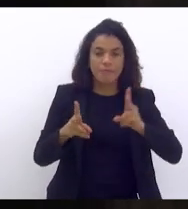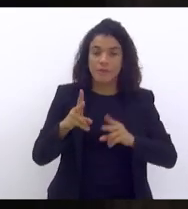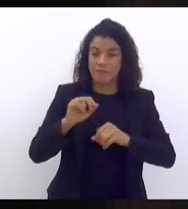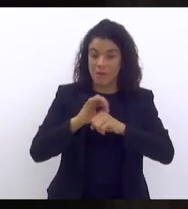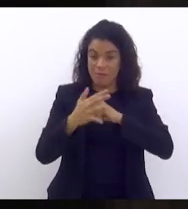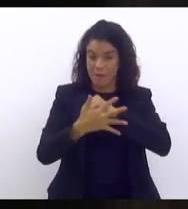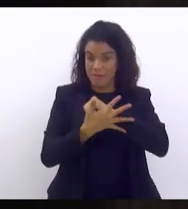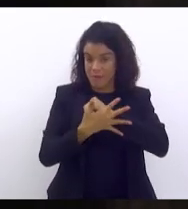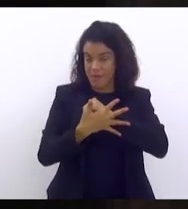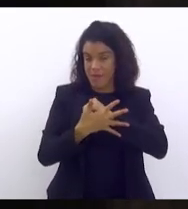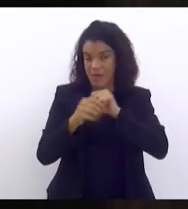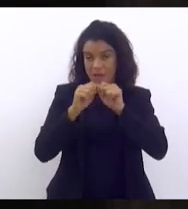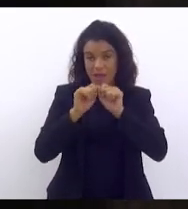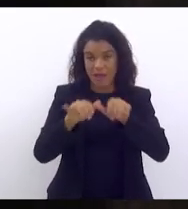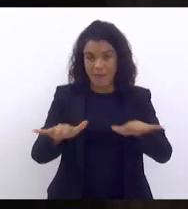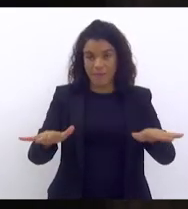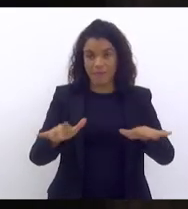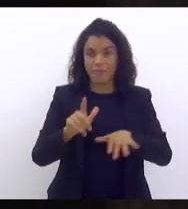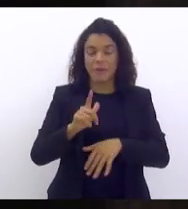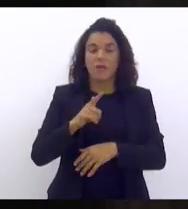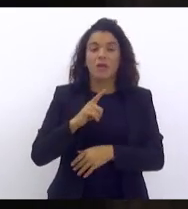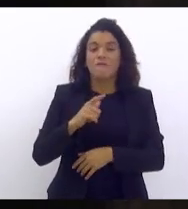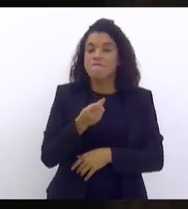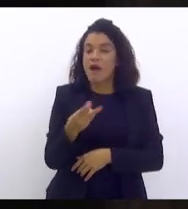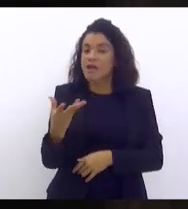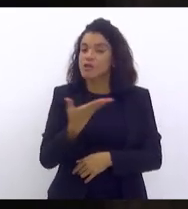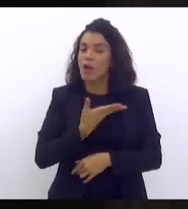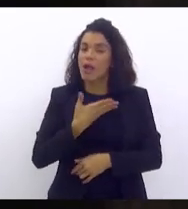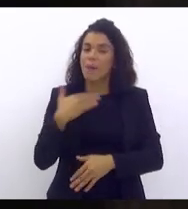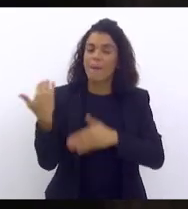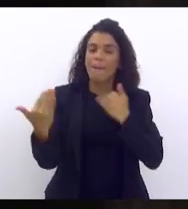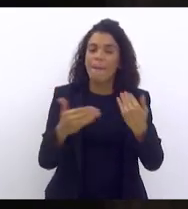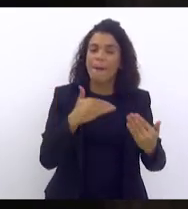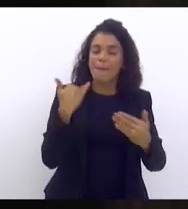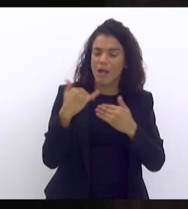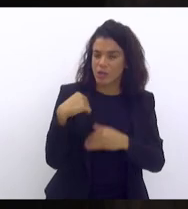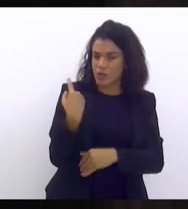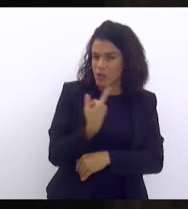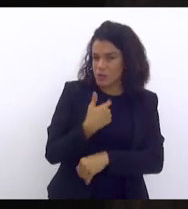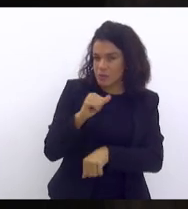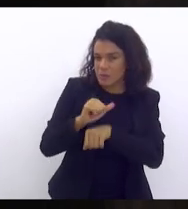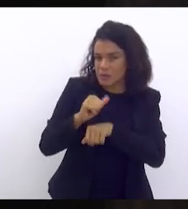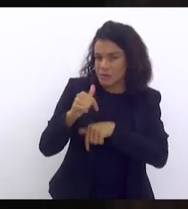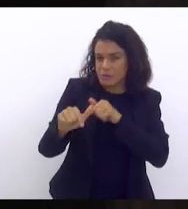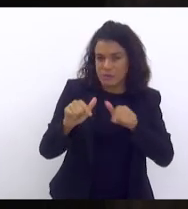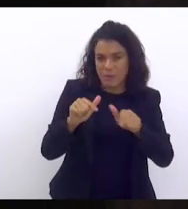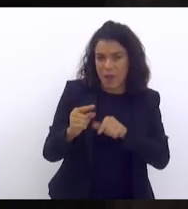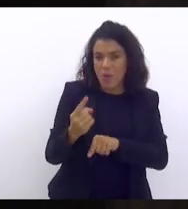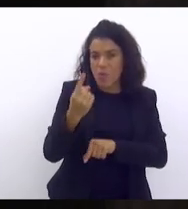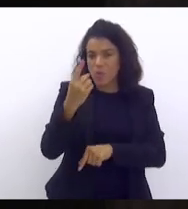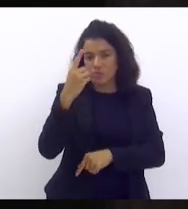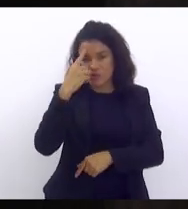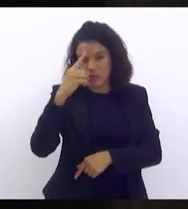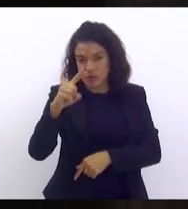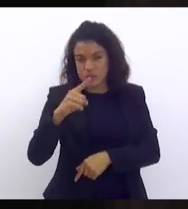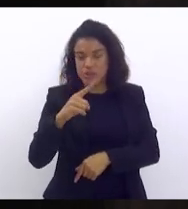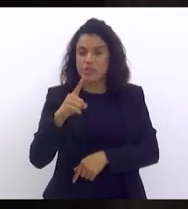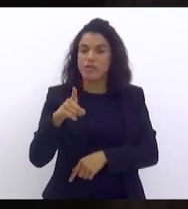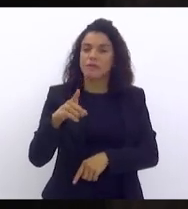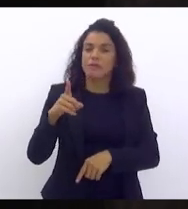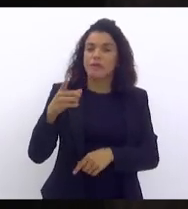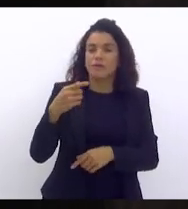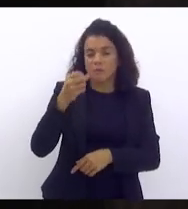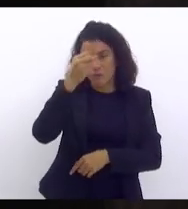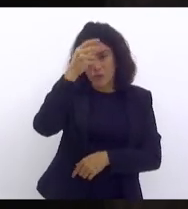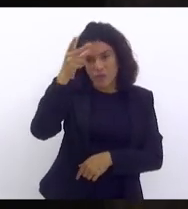da Covid, perdemos vários companheiros, nós não paramos de trabalhar um só dia. Nós apoiamos todas as ações do Estado, do Ministério, dos